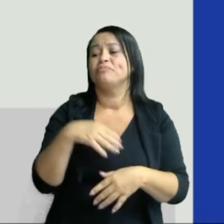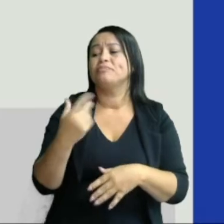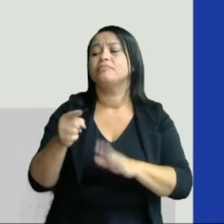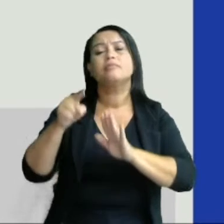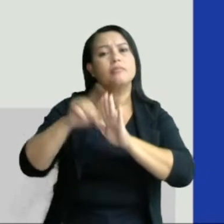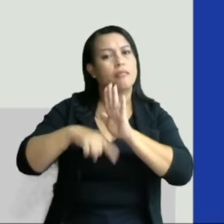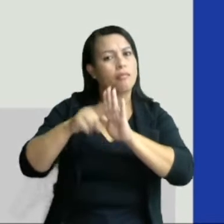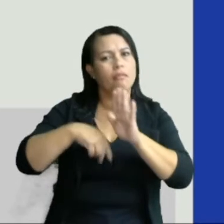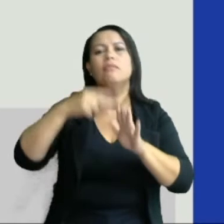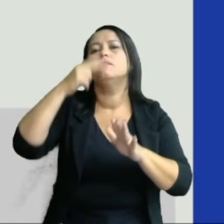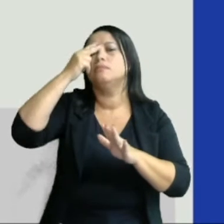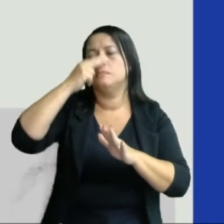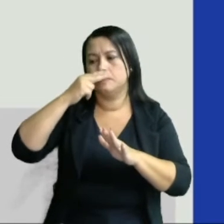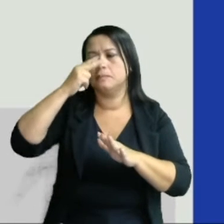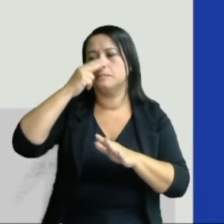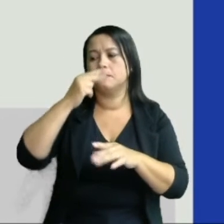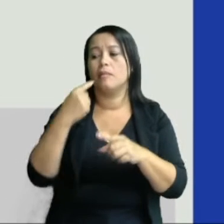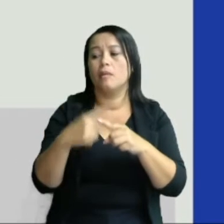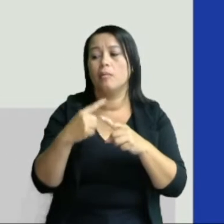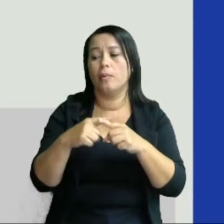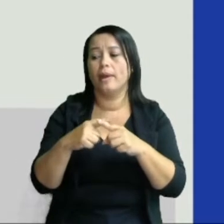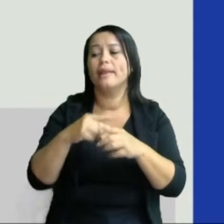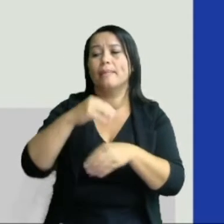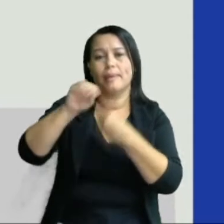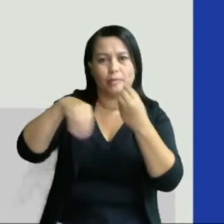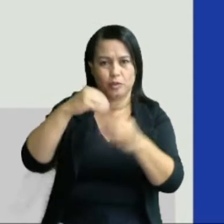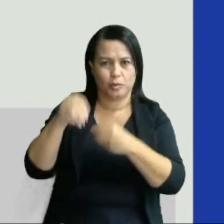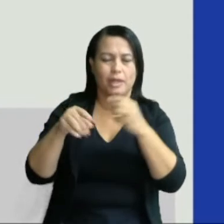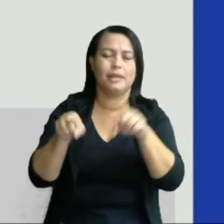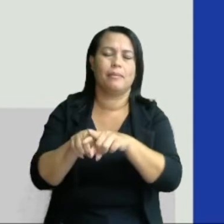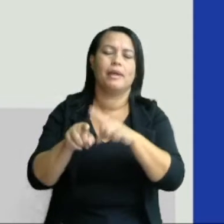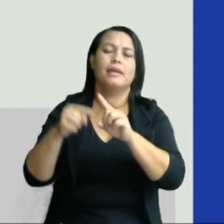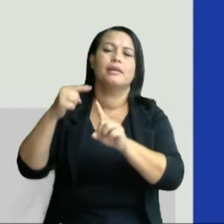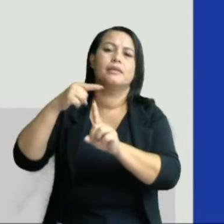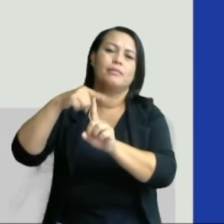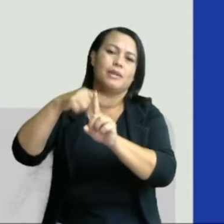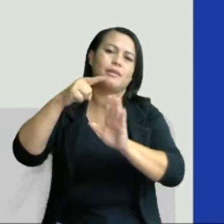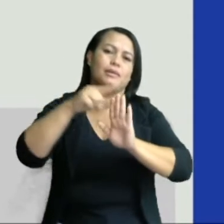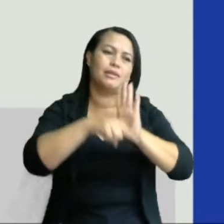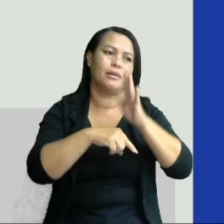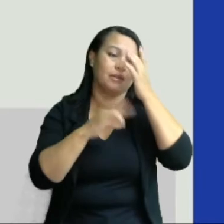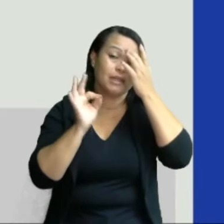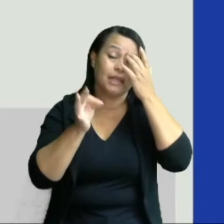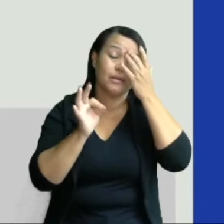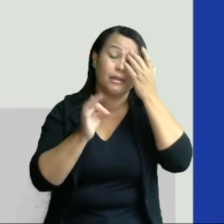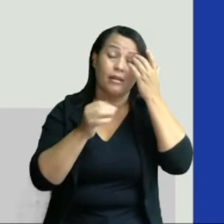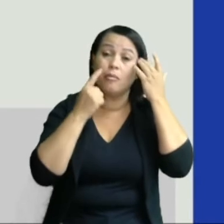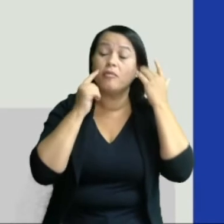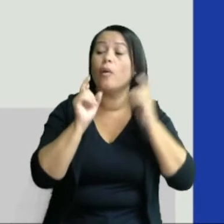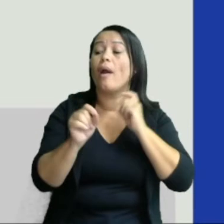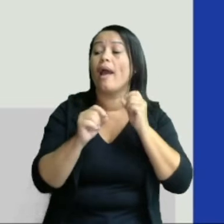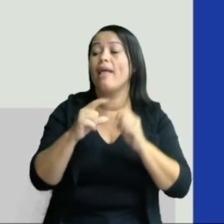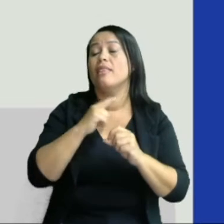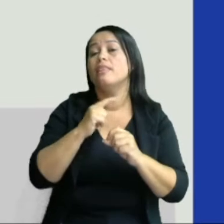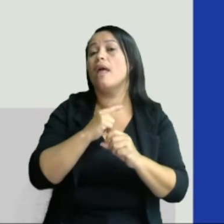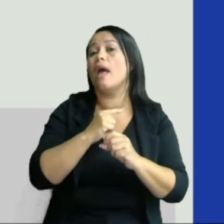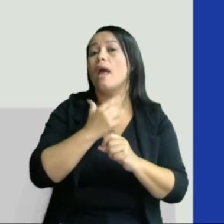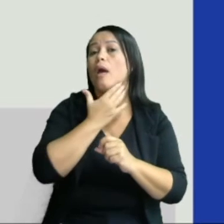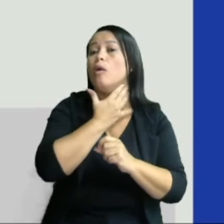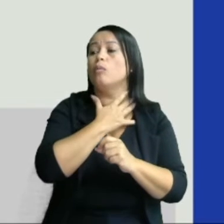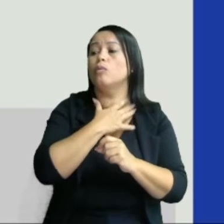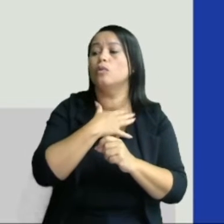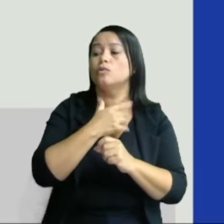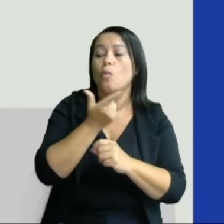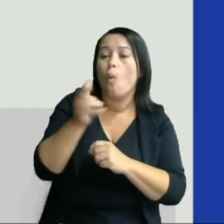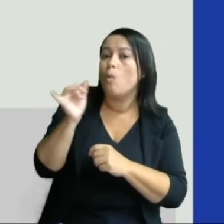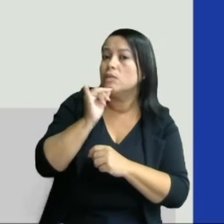gente faz do mesmo jeito. Até porque está misturado subtração e adição. Então, nós temos nesse